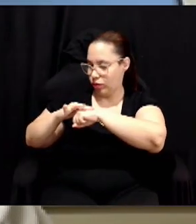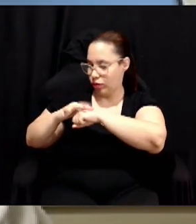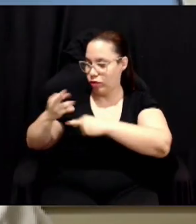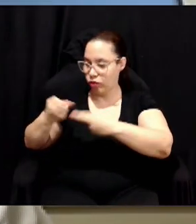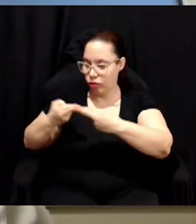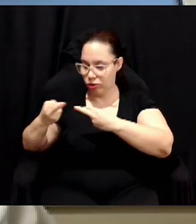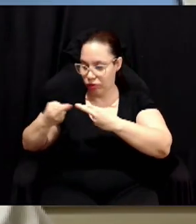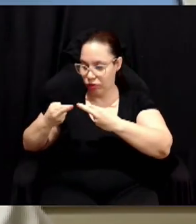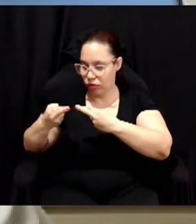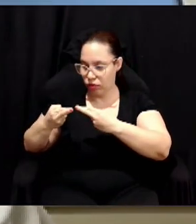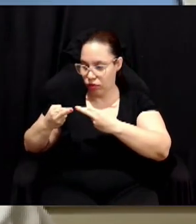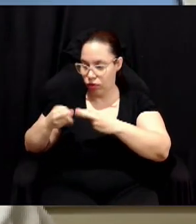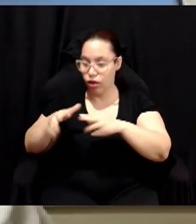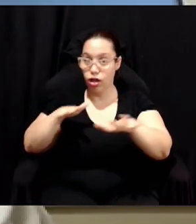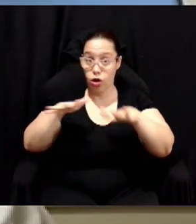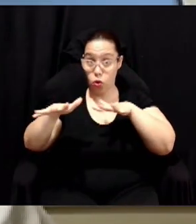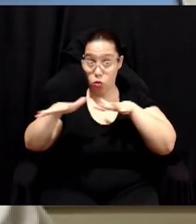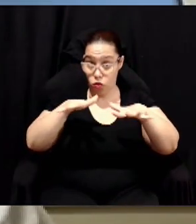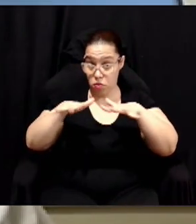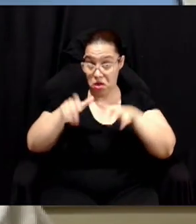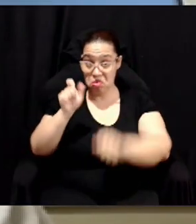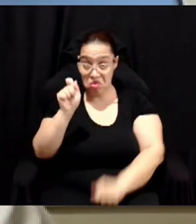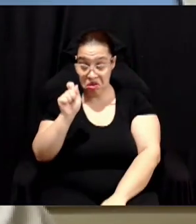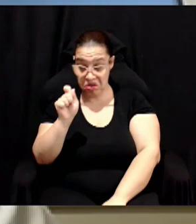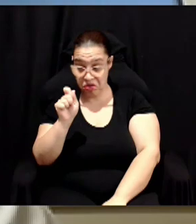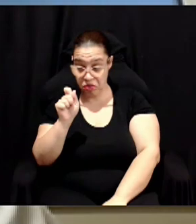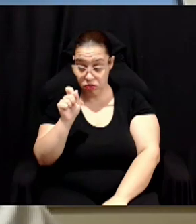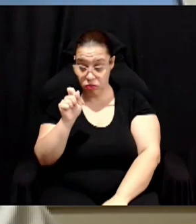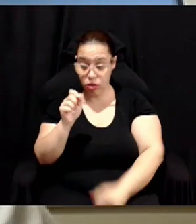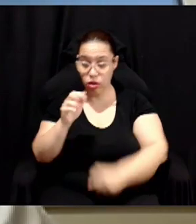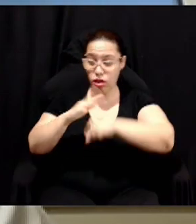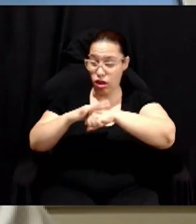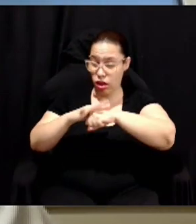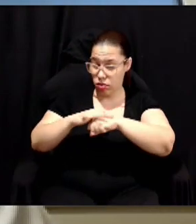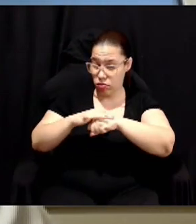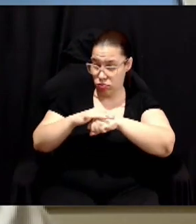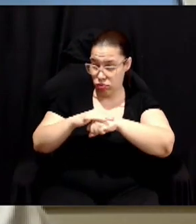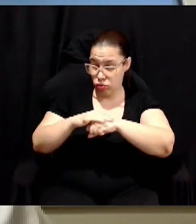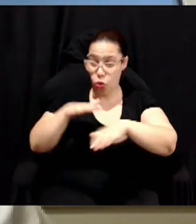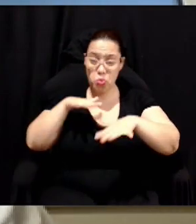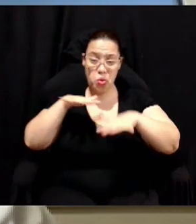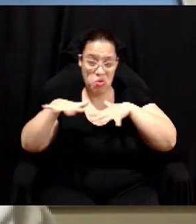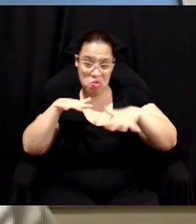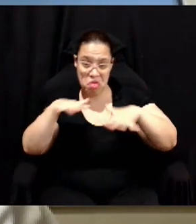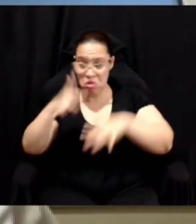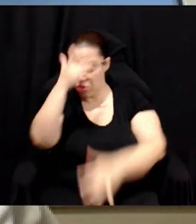ao movimento. O que é isso? É uma doença que afeta o movimento das pessoas.